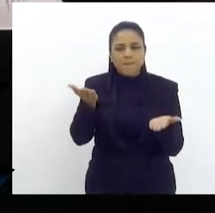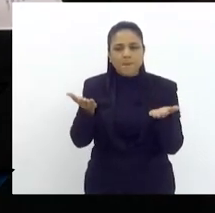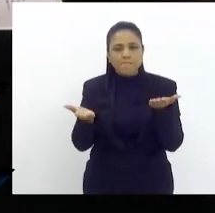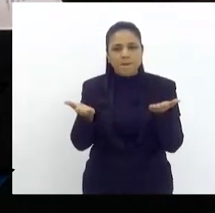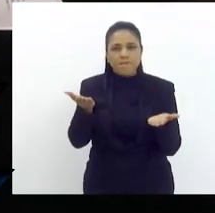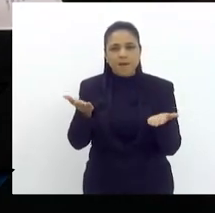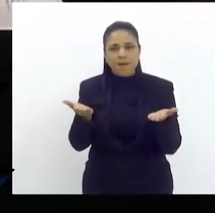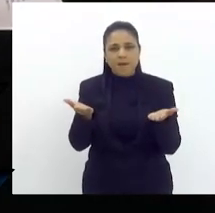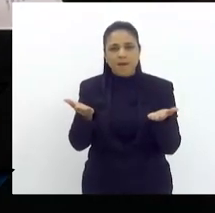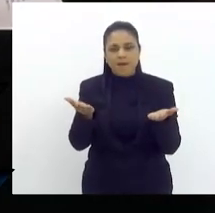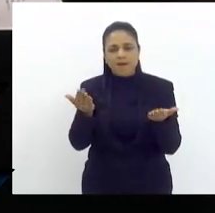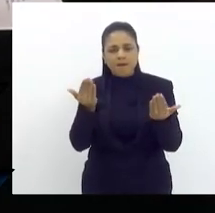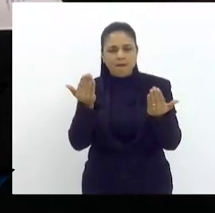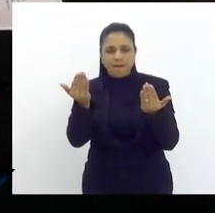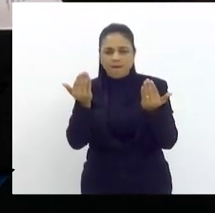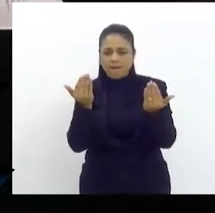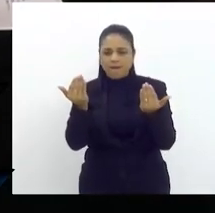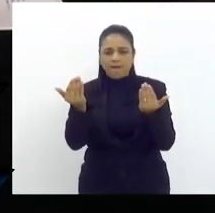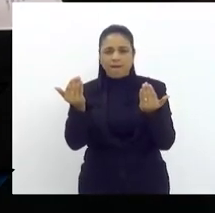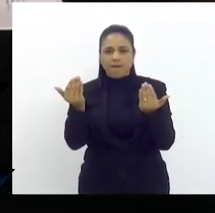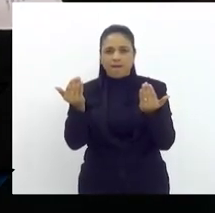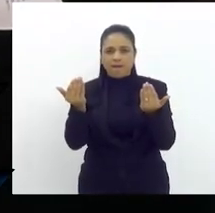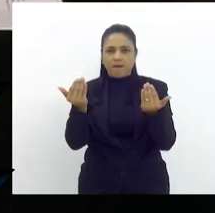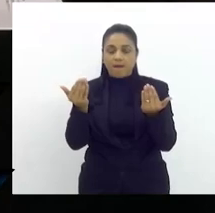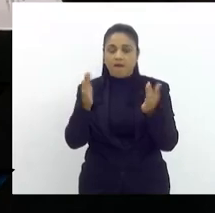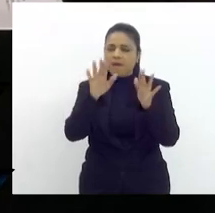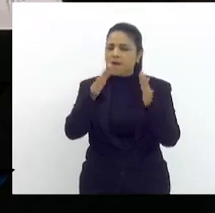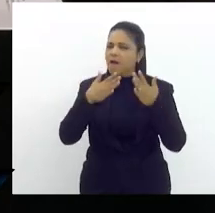e já está dizendo calma